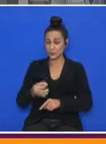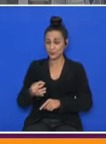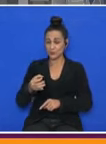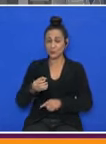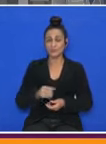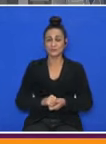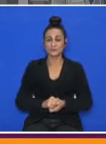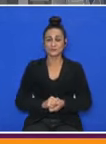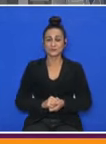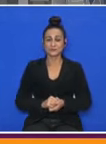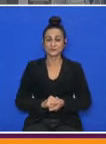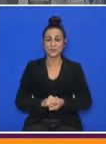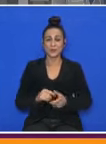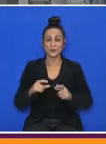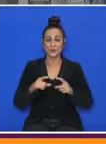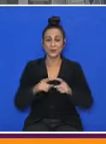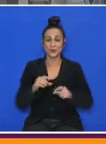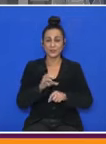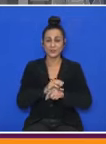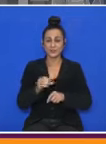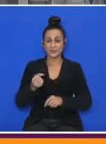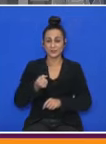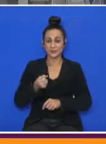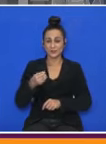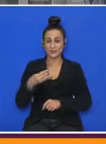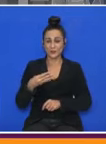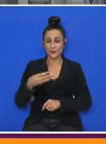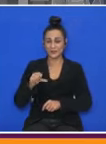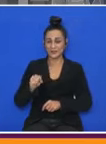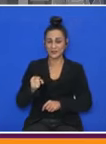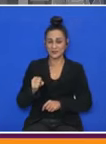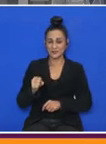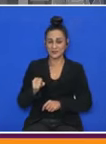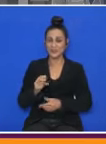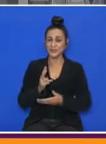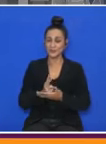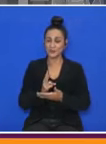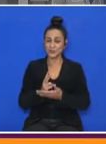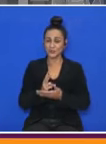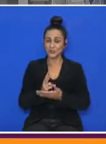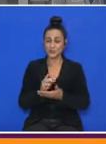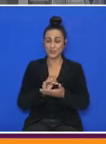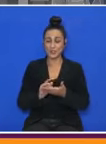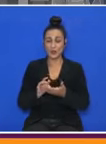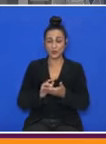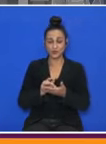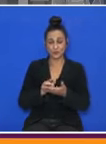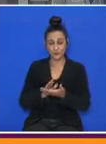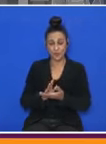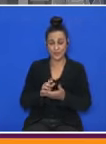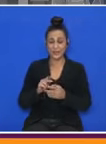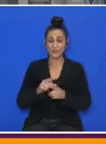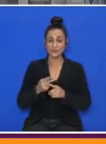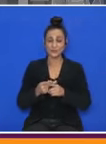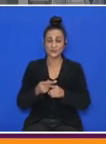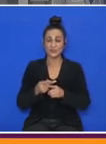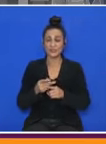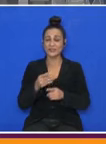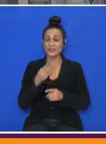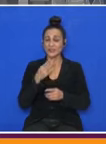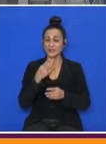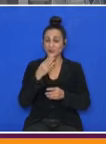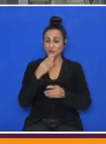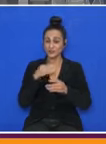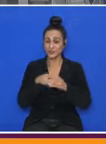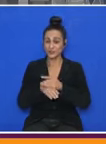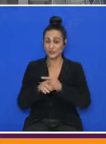número 48. Cinza, 48. Na sequência tem Loto Fácil, tem Dupla Sena, tem Time Mania, tem Dia